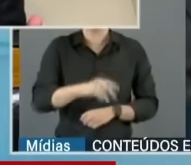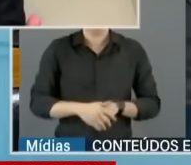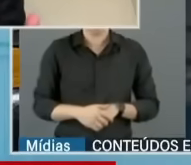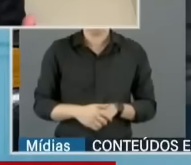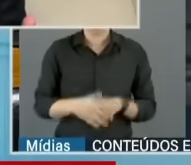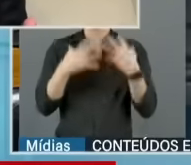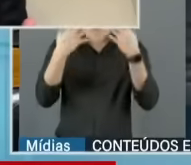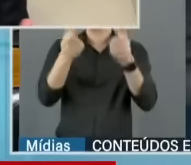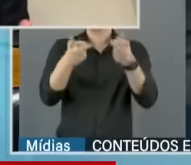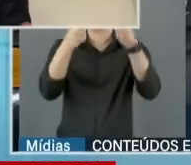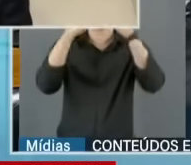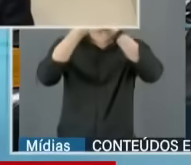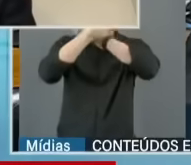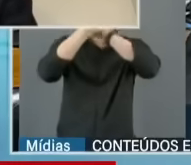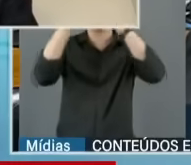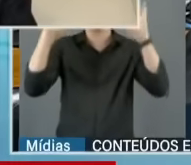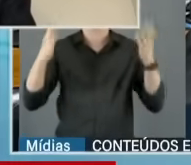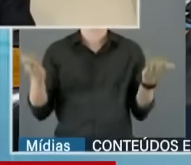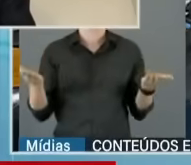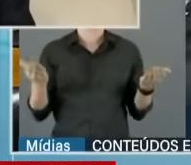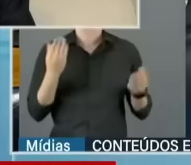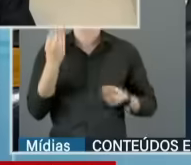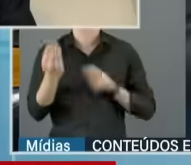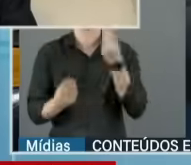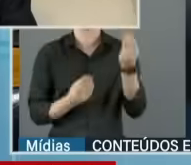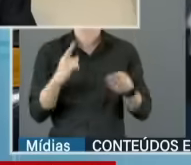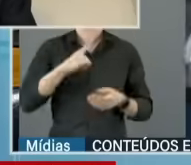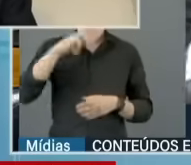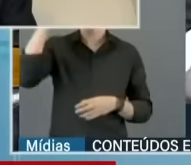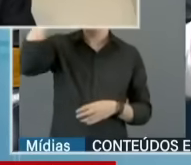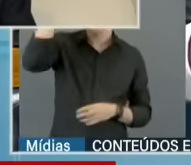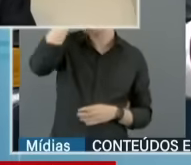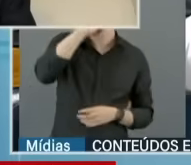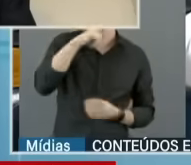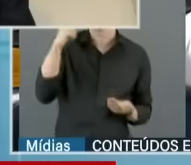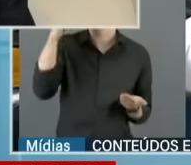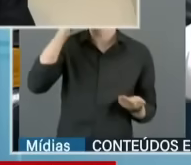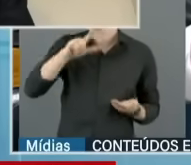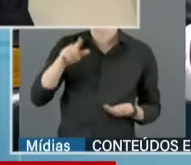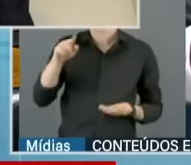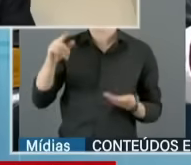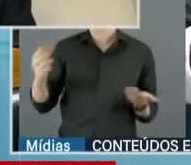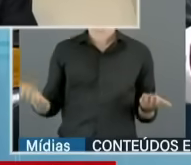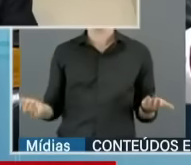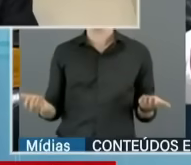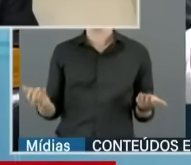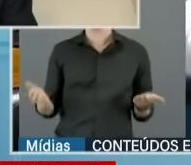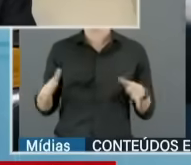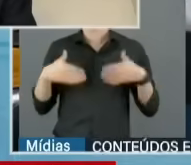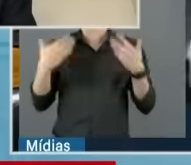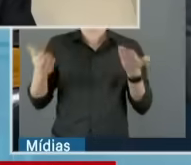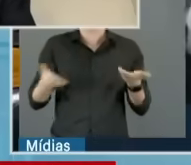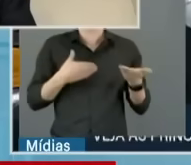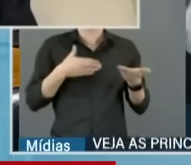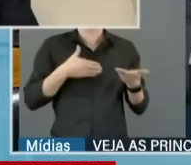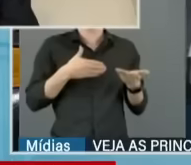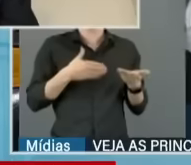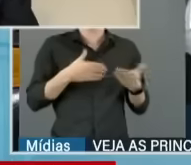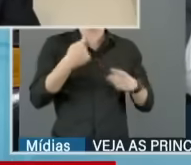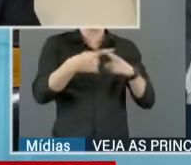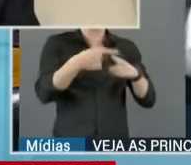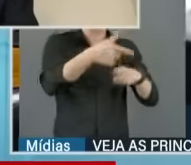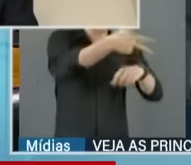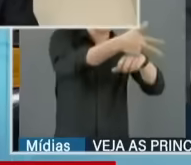do Planalto? Então, a CPMI precisa se aprofundar nisso para entender se esta negligência